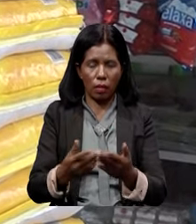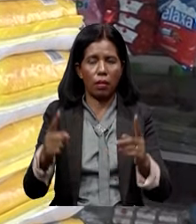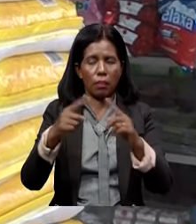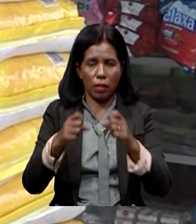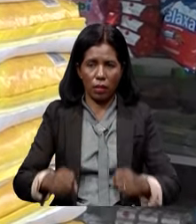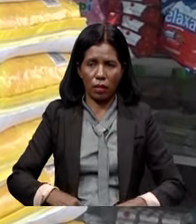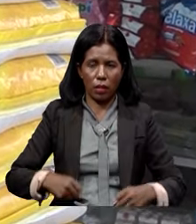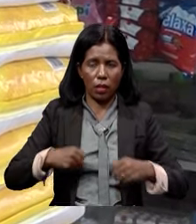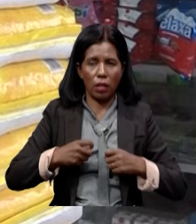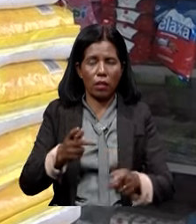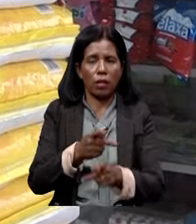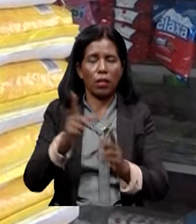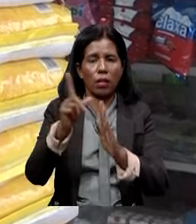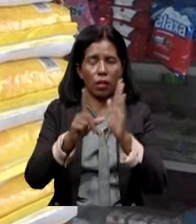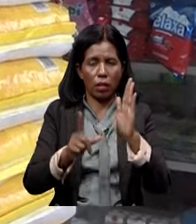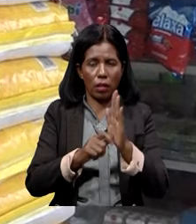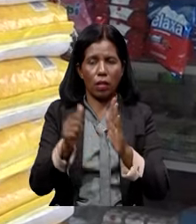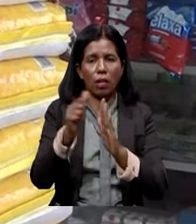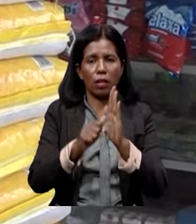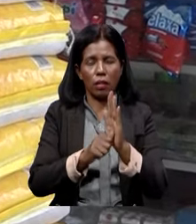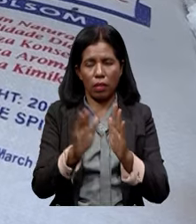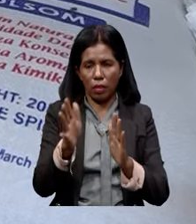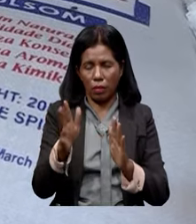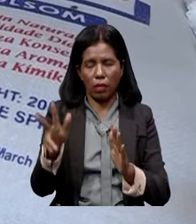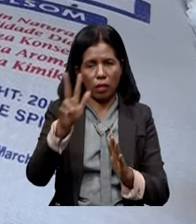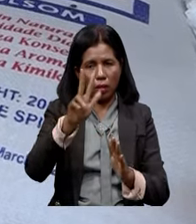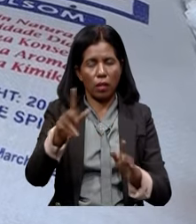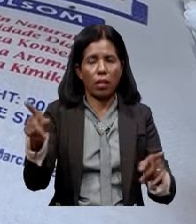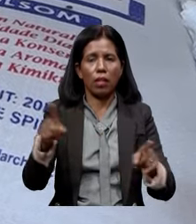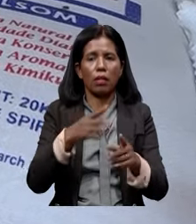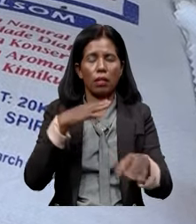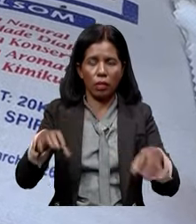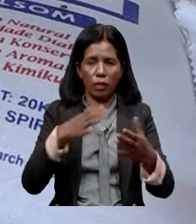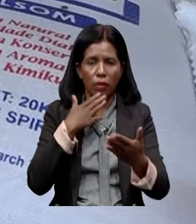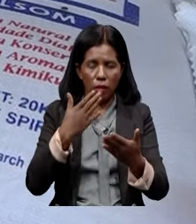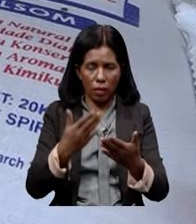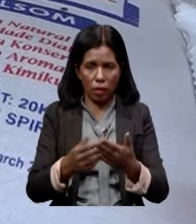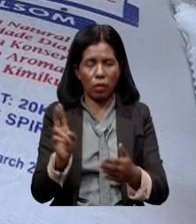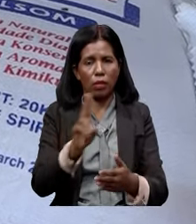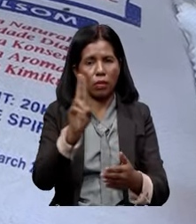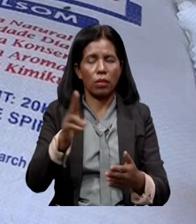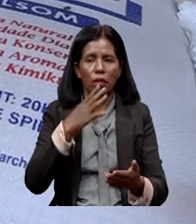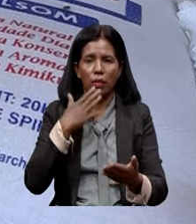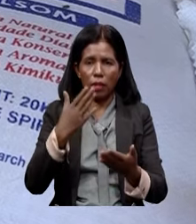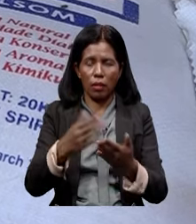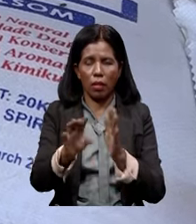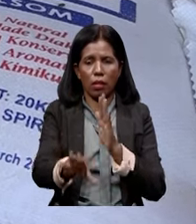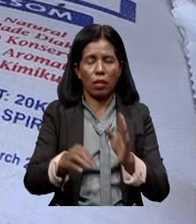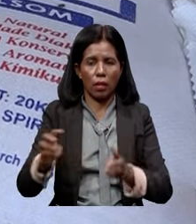saudi, protezi helei inang artigo lima nuru resintolu hanesan, beng no servisu ne be uza ho kualidade,